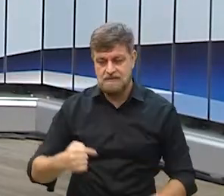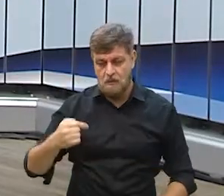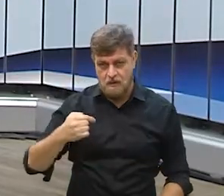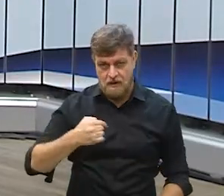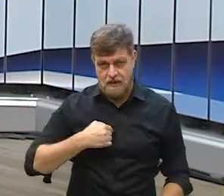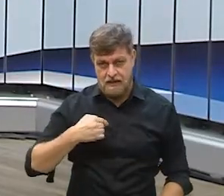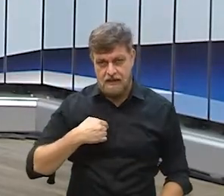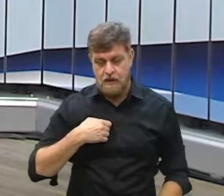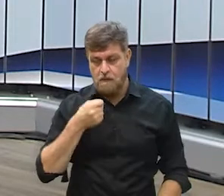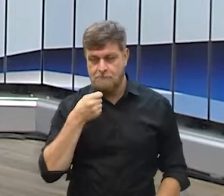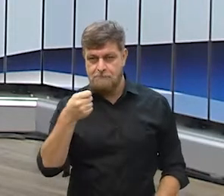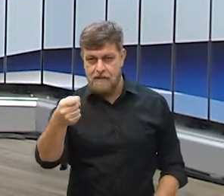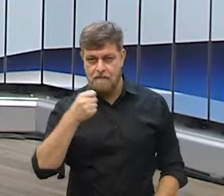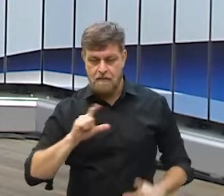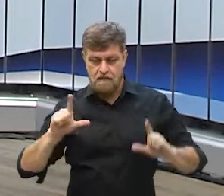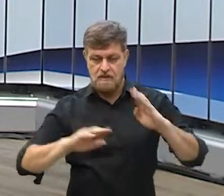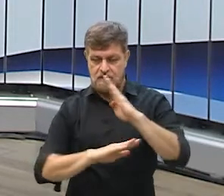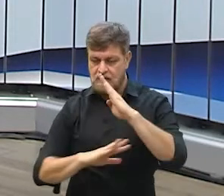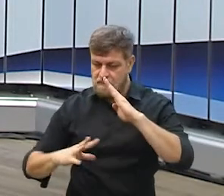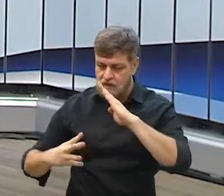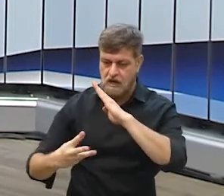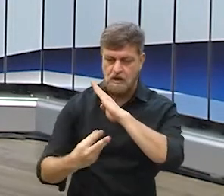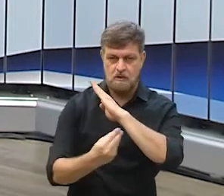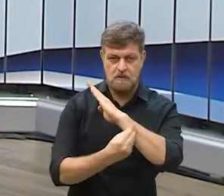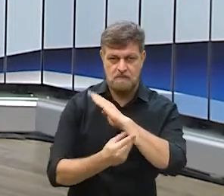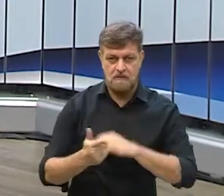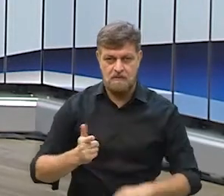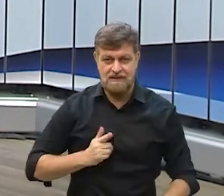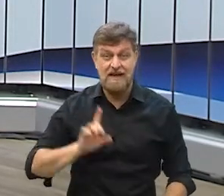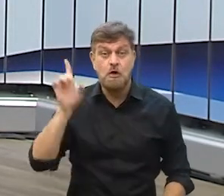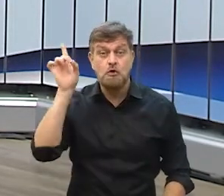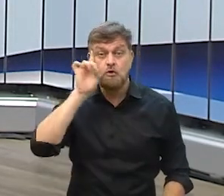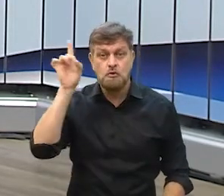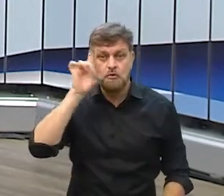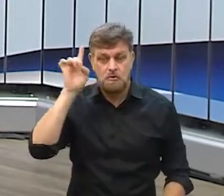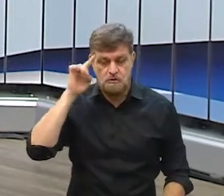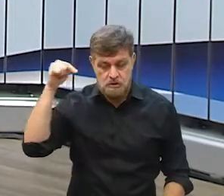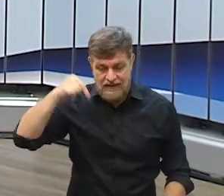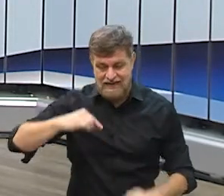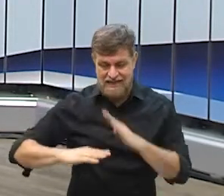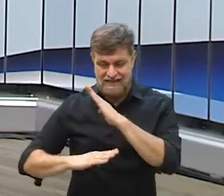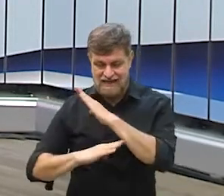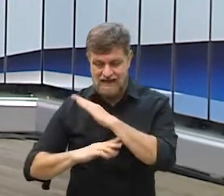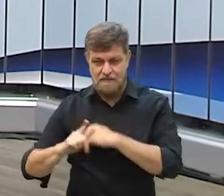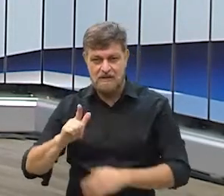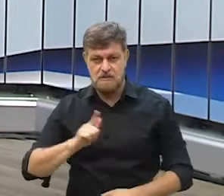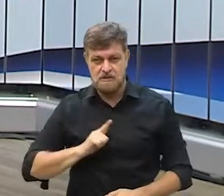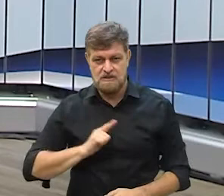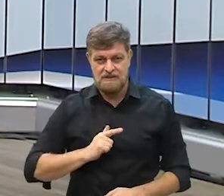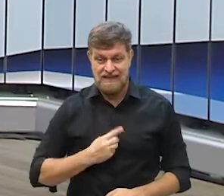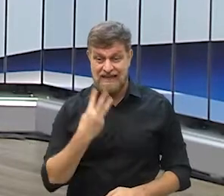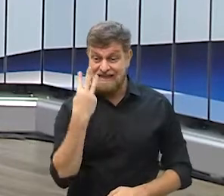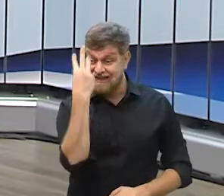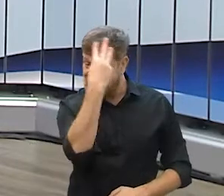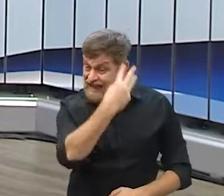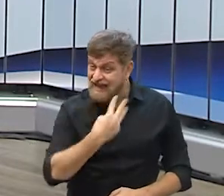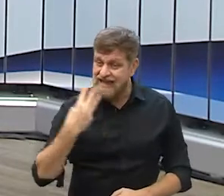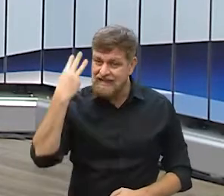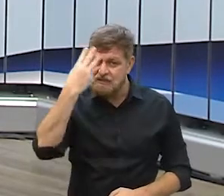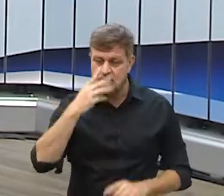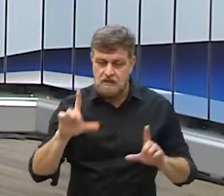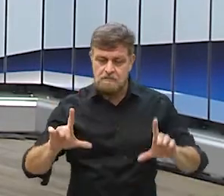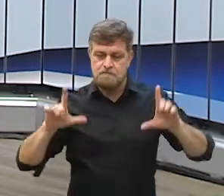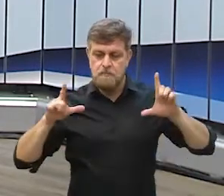Ordem, eu apresento o Câmara Total, que é uma revista eletrônica diária que a gente tem aqui na emissora durante 3 horas, e eu